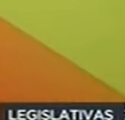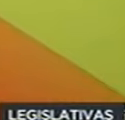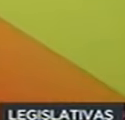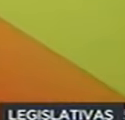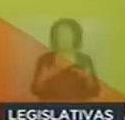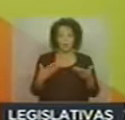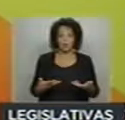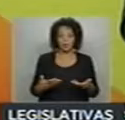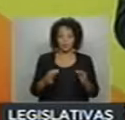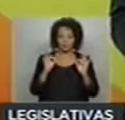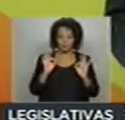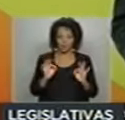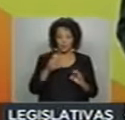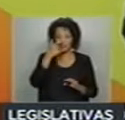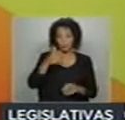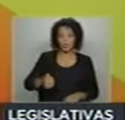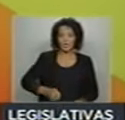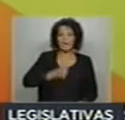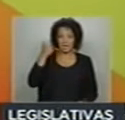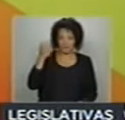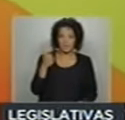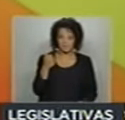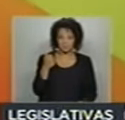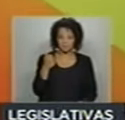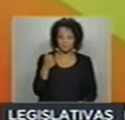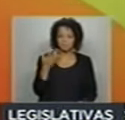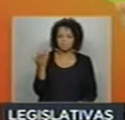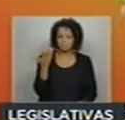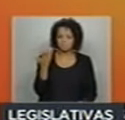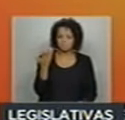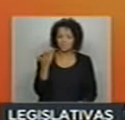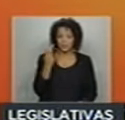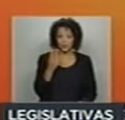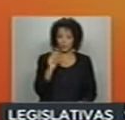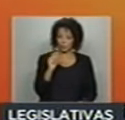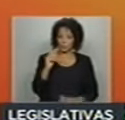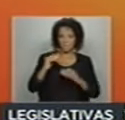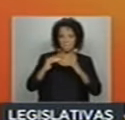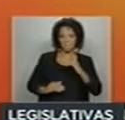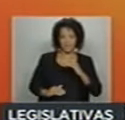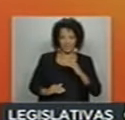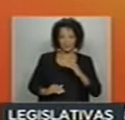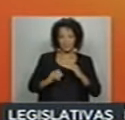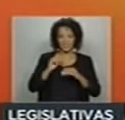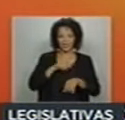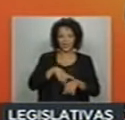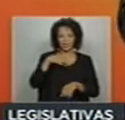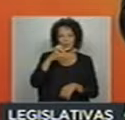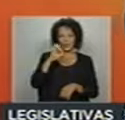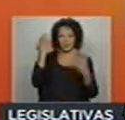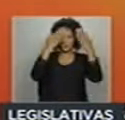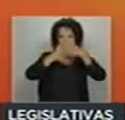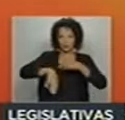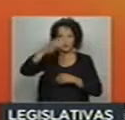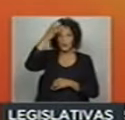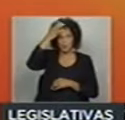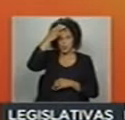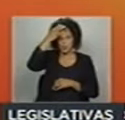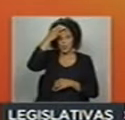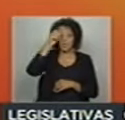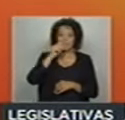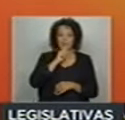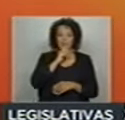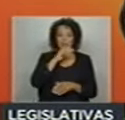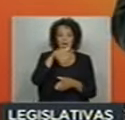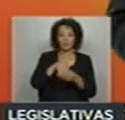2019. Chegou a hora do vencedor, faltam menos de 2 minutos para as 20 horas, altura em que acerram